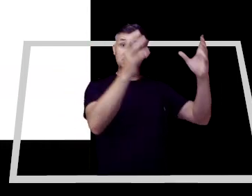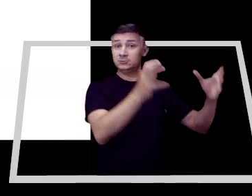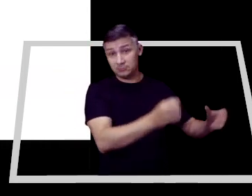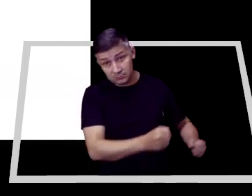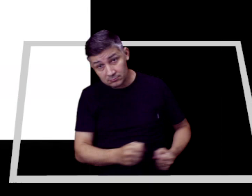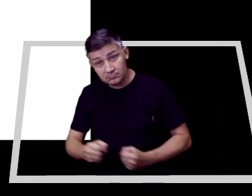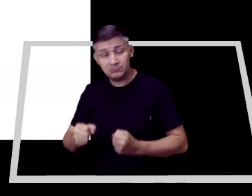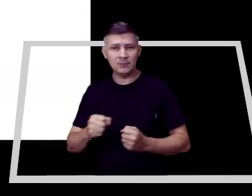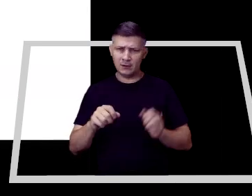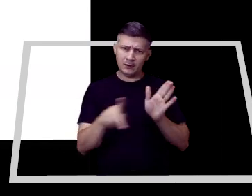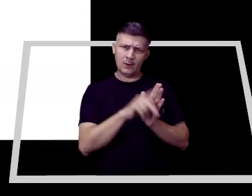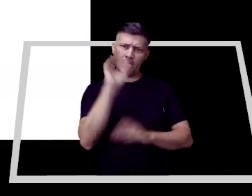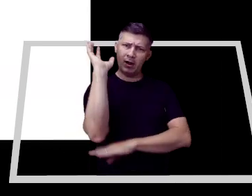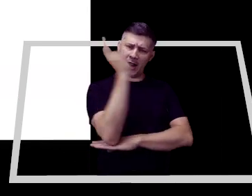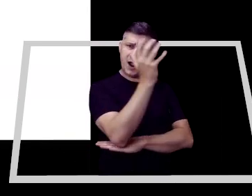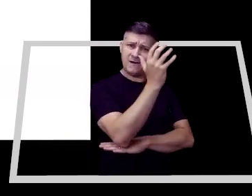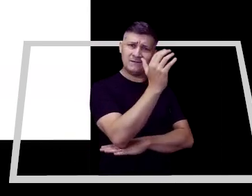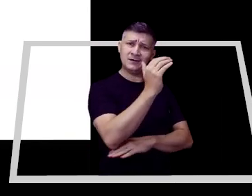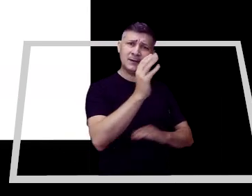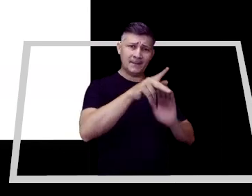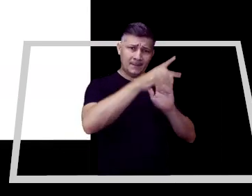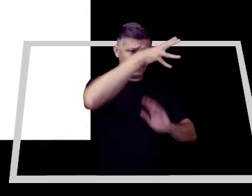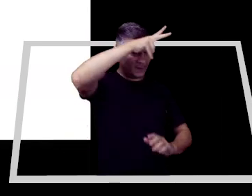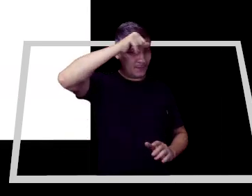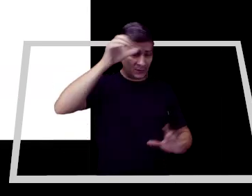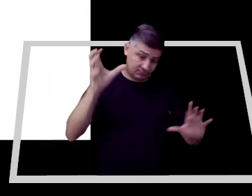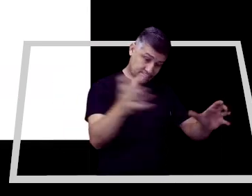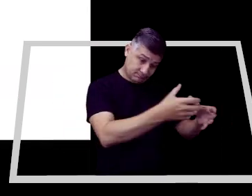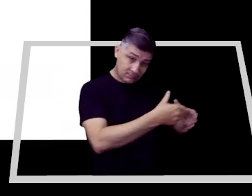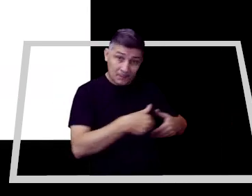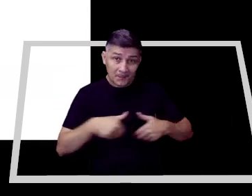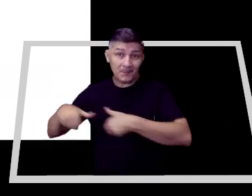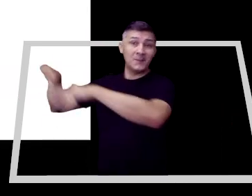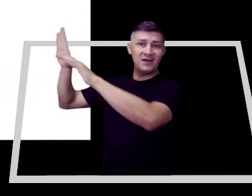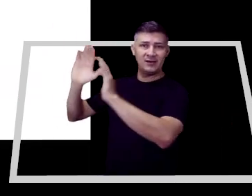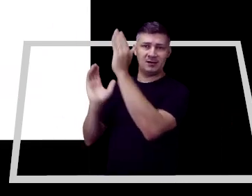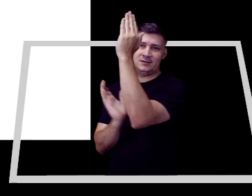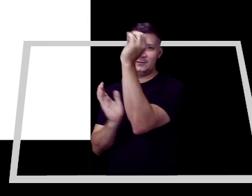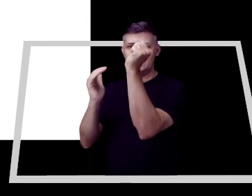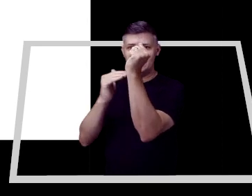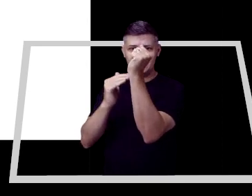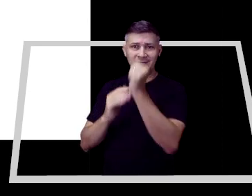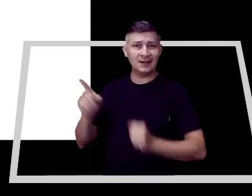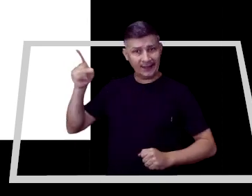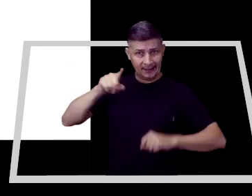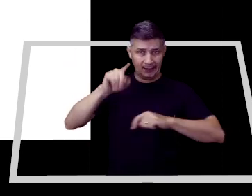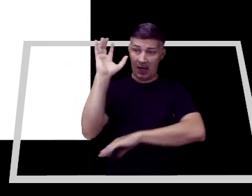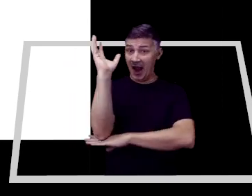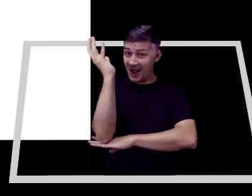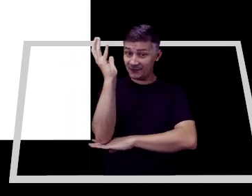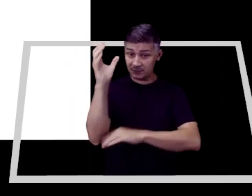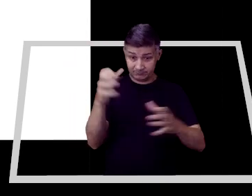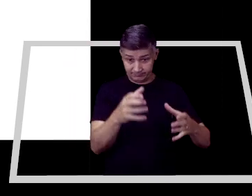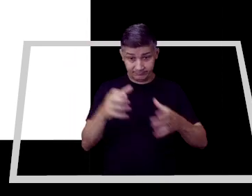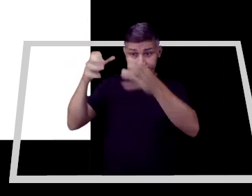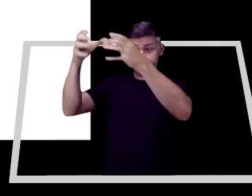adultos já da floresta amazônica para Dubai. E essas peças